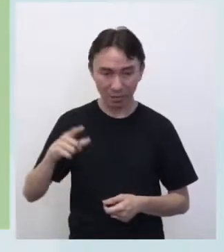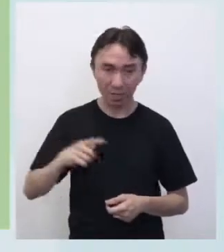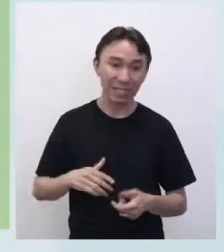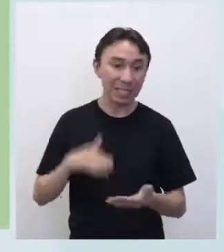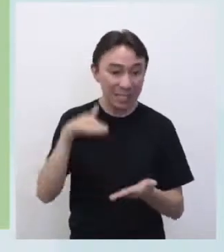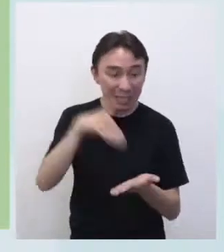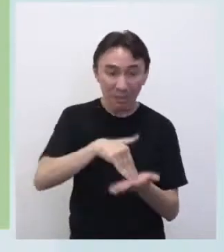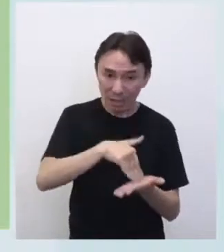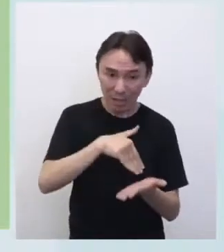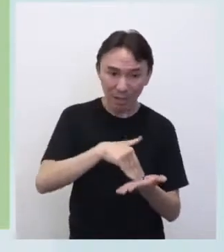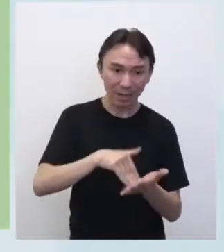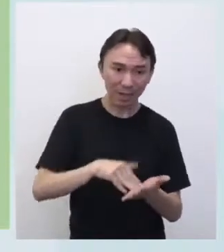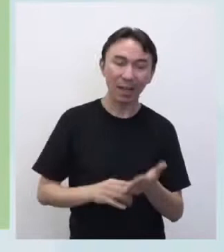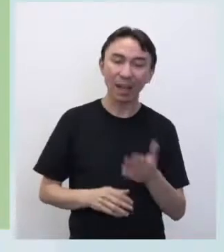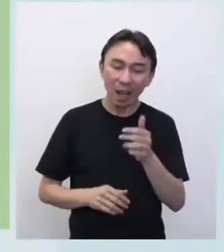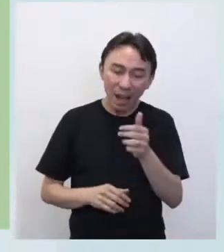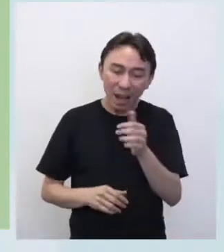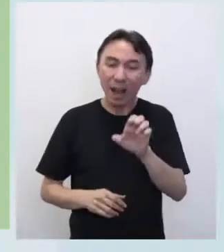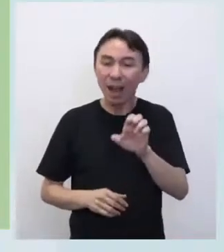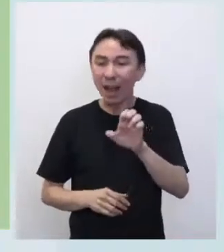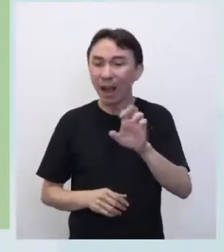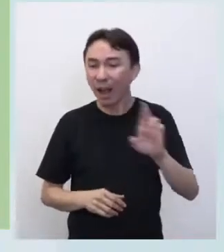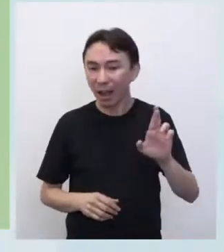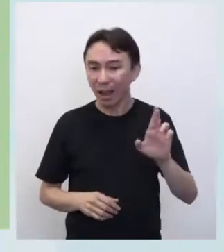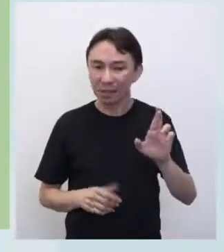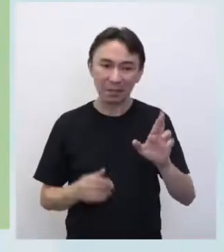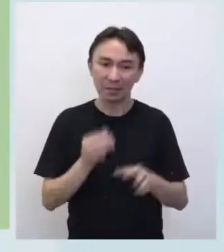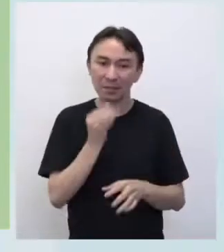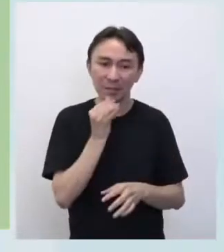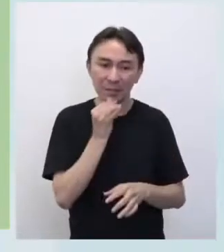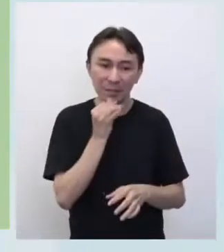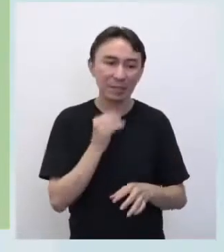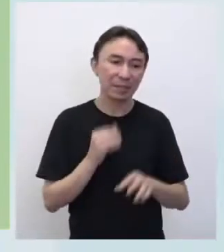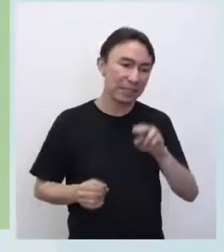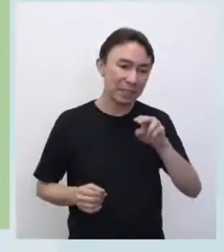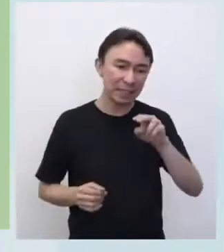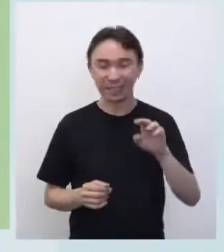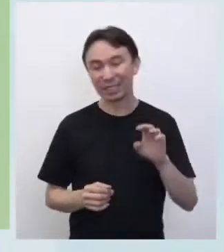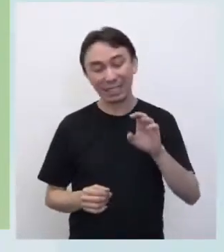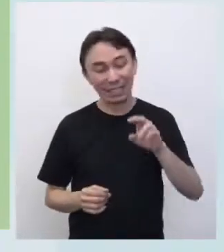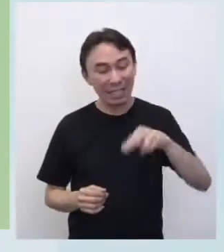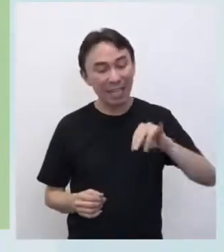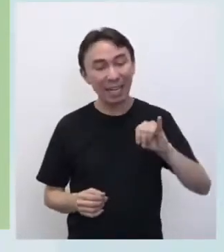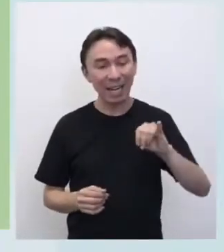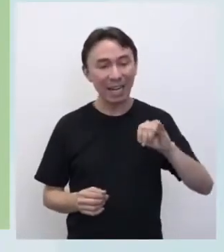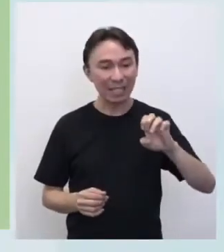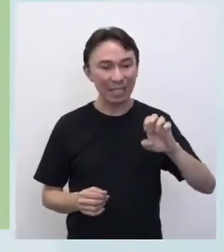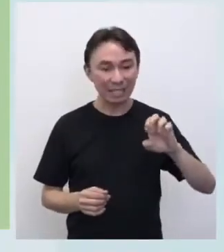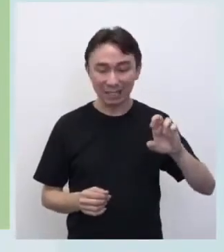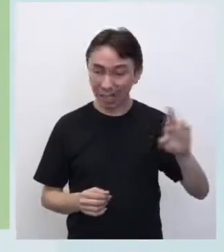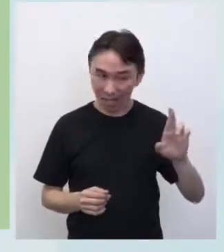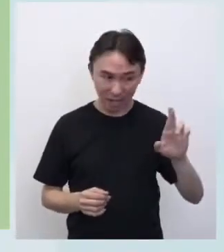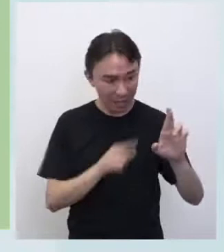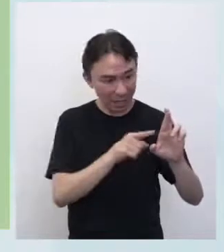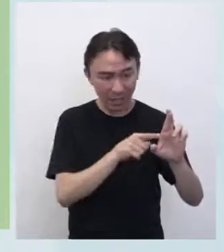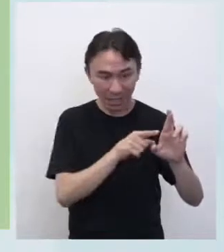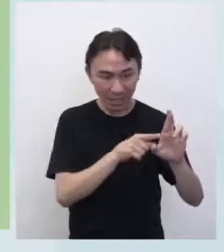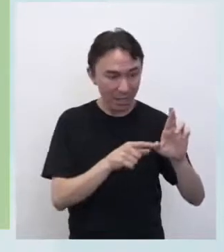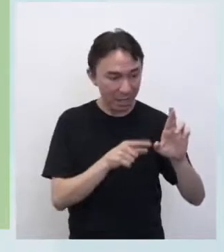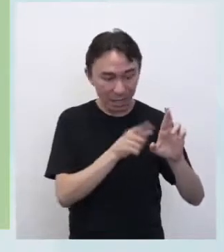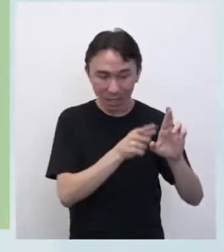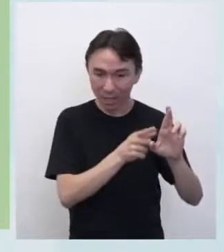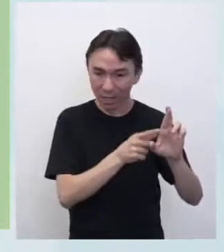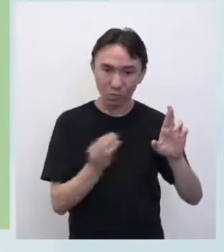acrescentar o R. Então, o exemplo que a gente tem ali é o nice, que vira nicer, né? Então, só precisa acrescentar o R ali, porque o E já estava